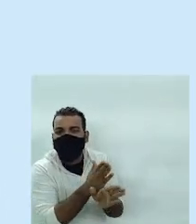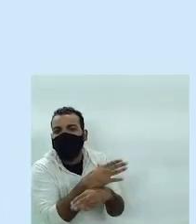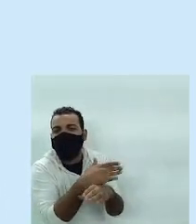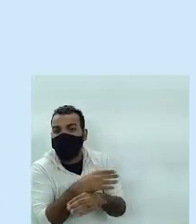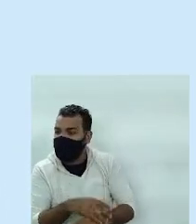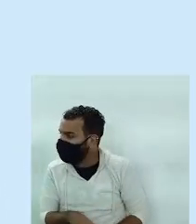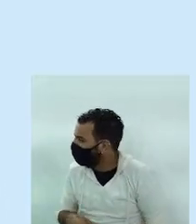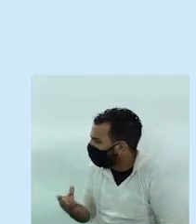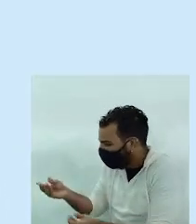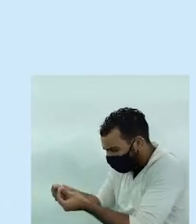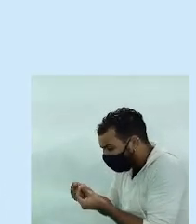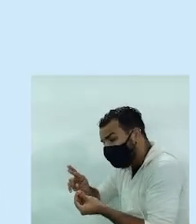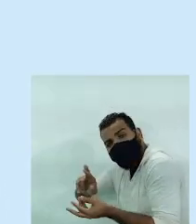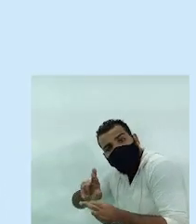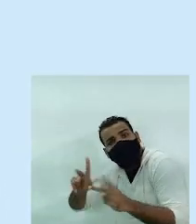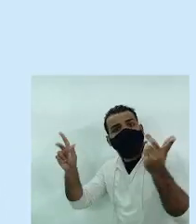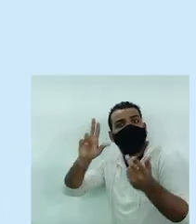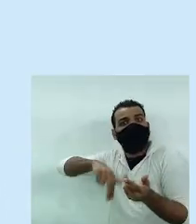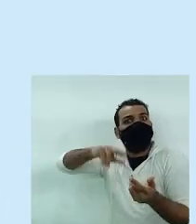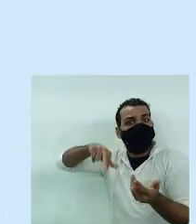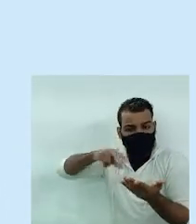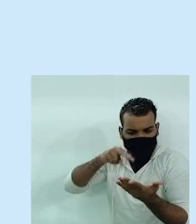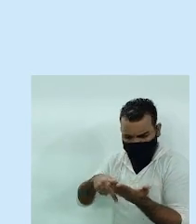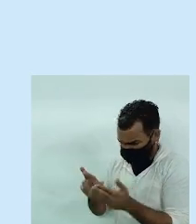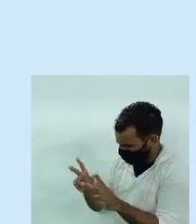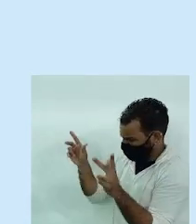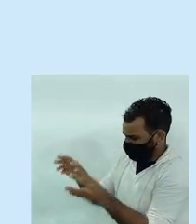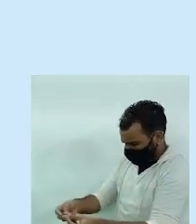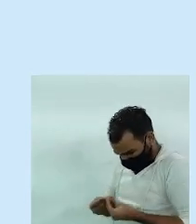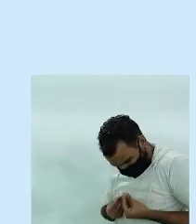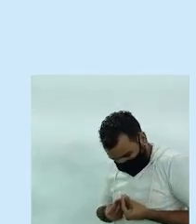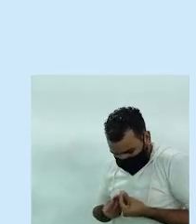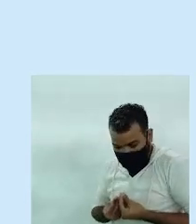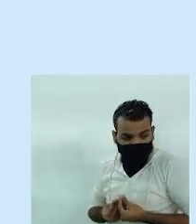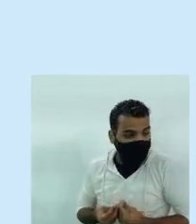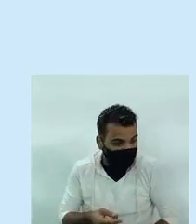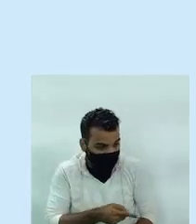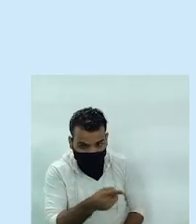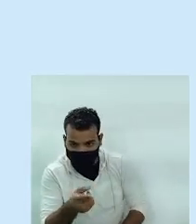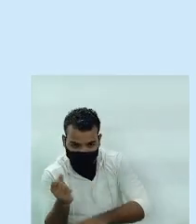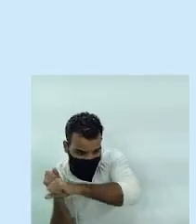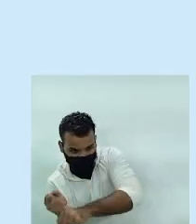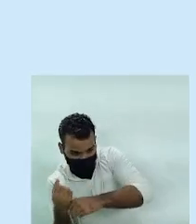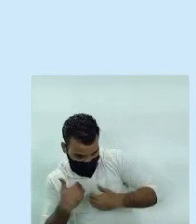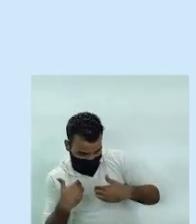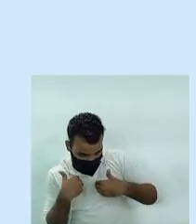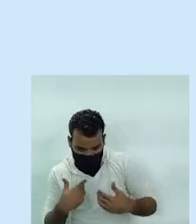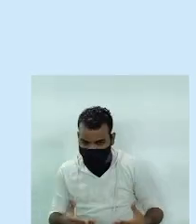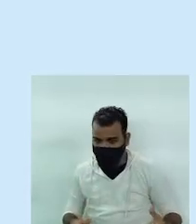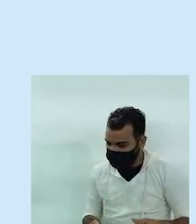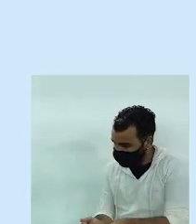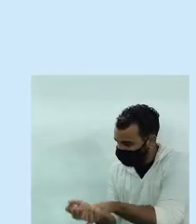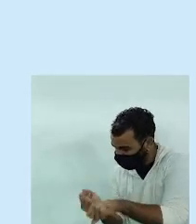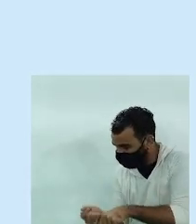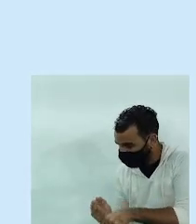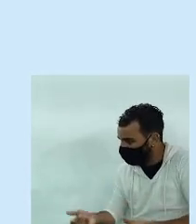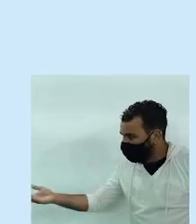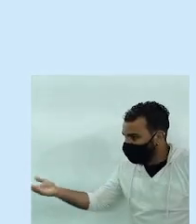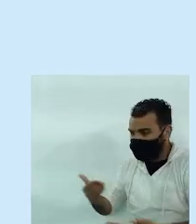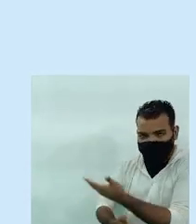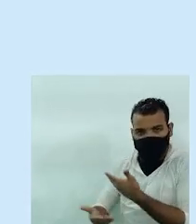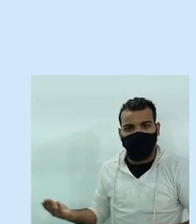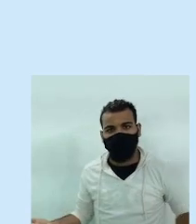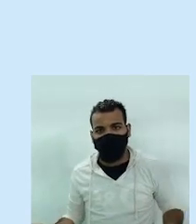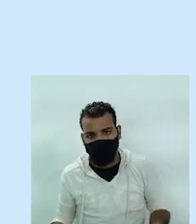davam presentes em troca do seu trabalho, né? Então, e muitas vezes, né, esses presentes,